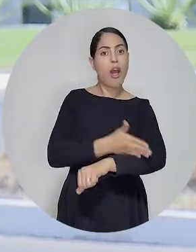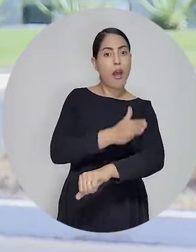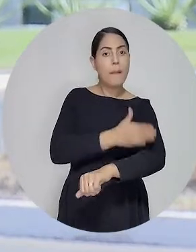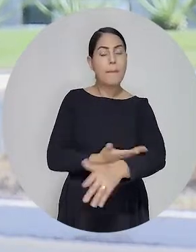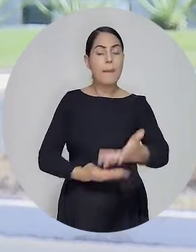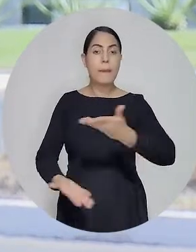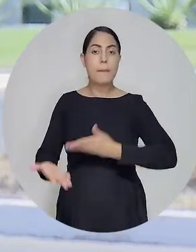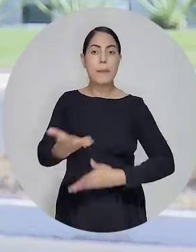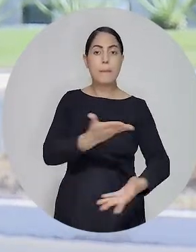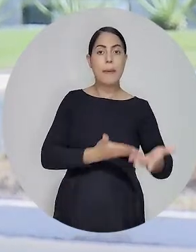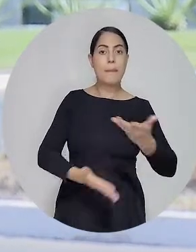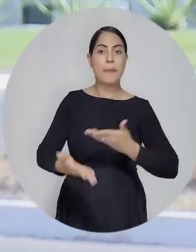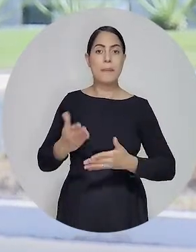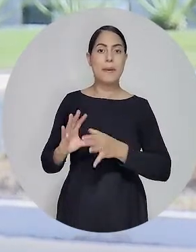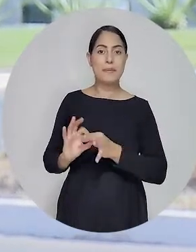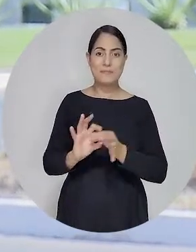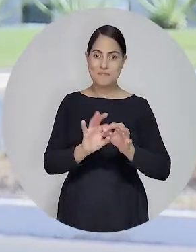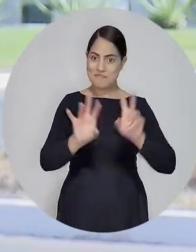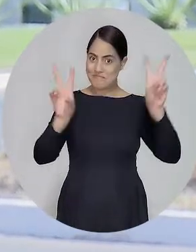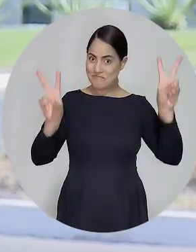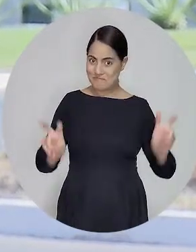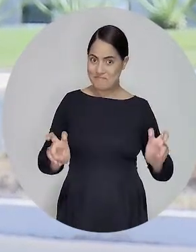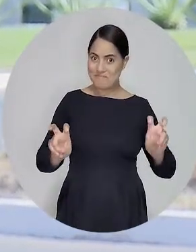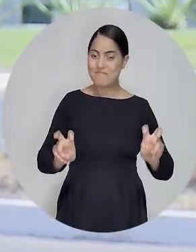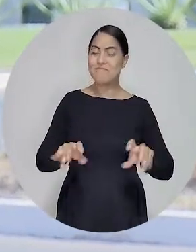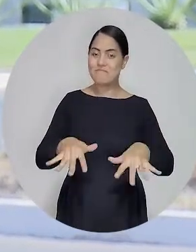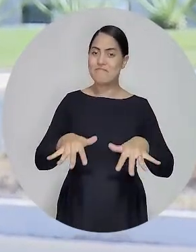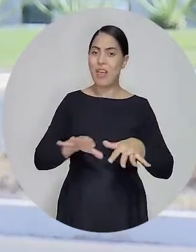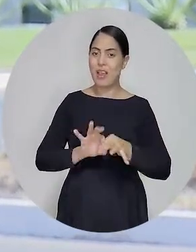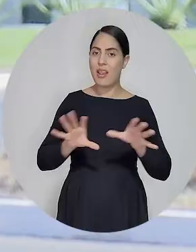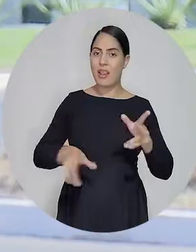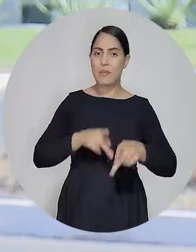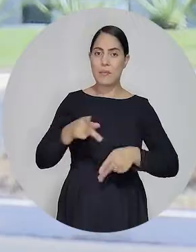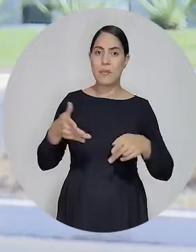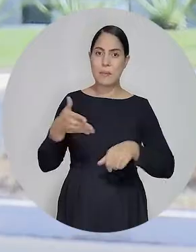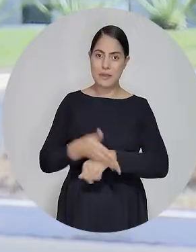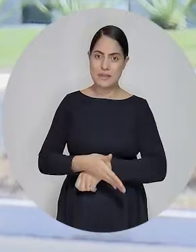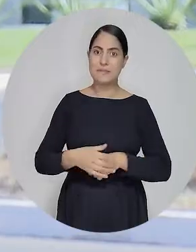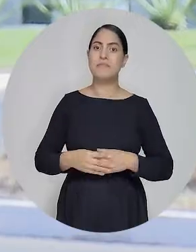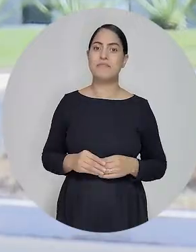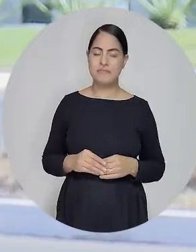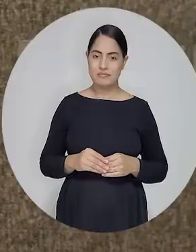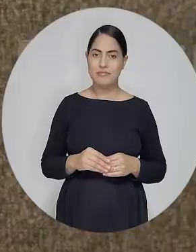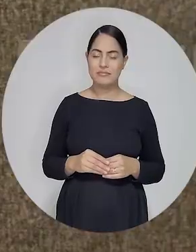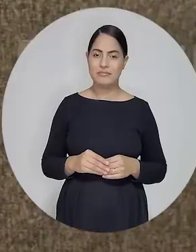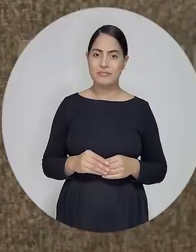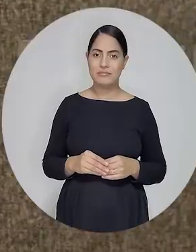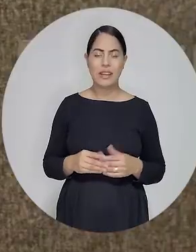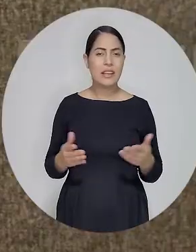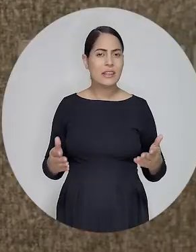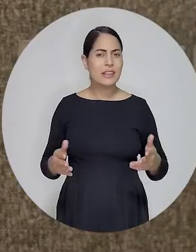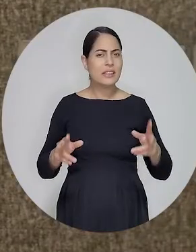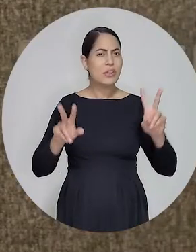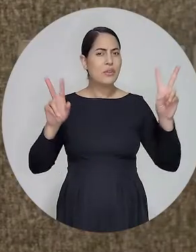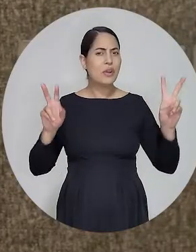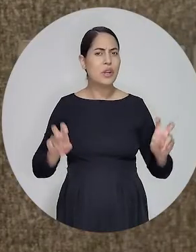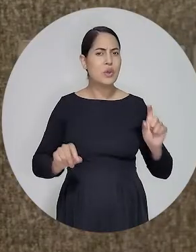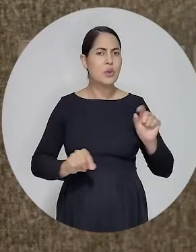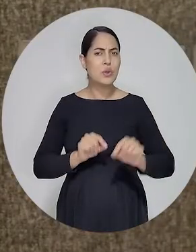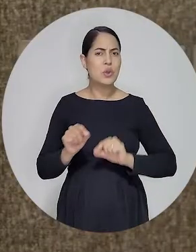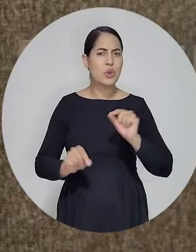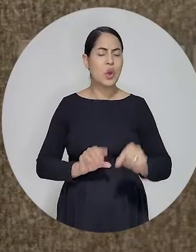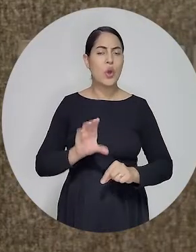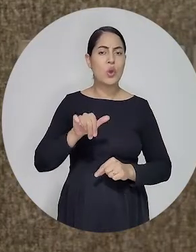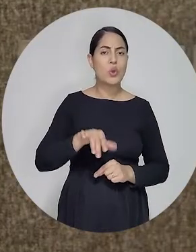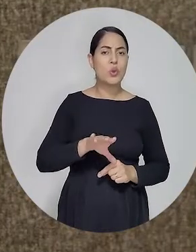teóricos e práticos acerca da temática apresentada. A transmissão foi aberta ao público. Falar do Concipol, Georgia, é como